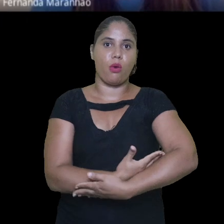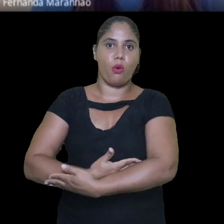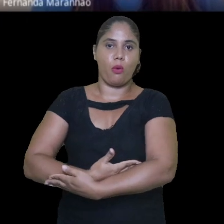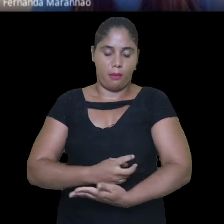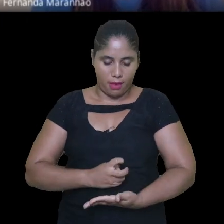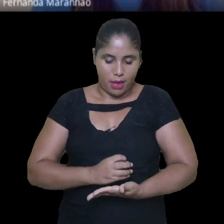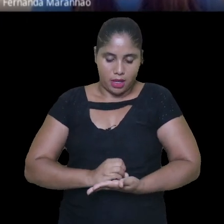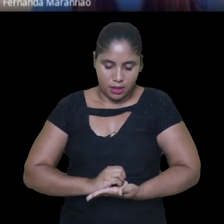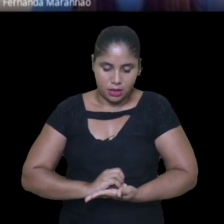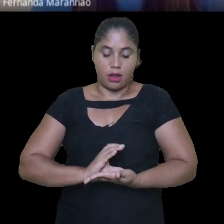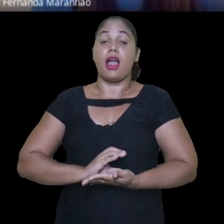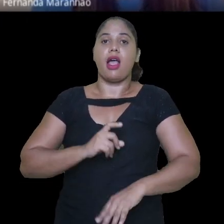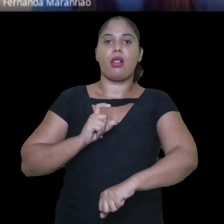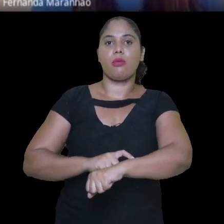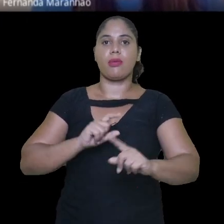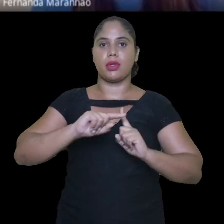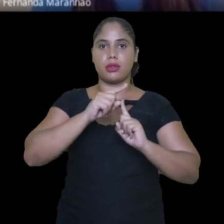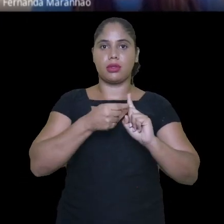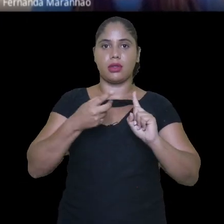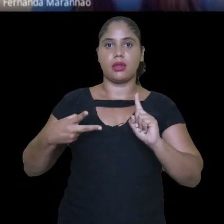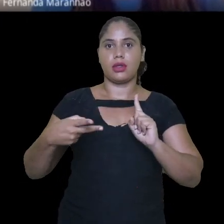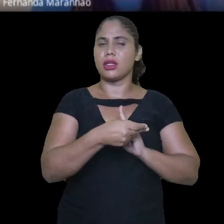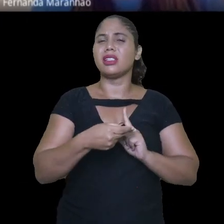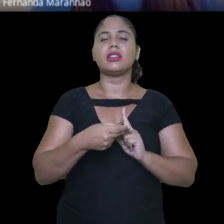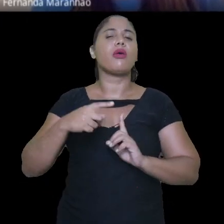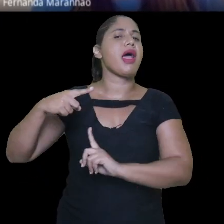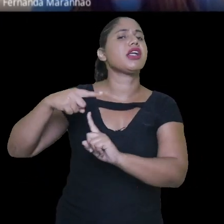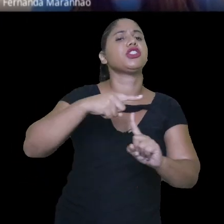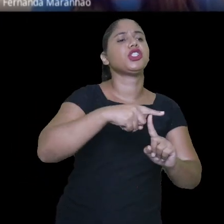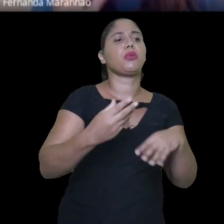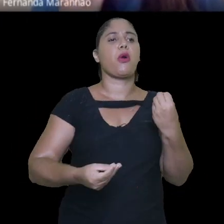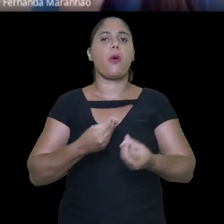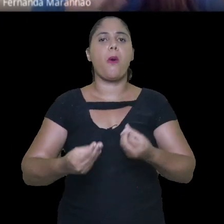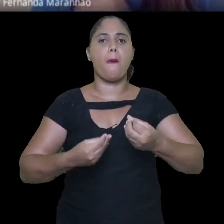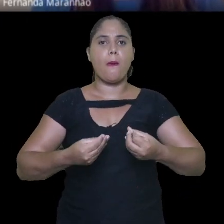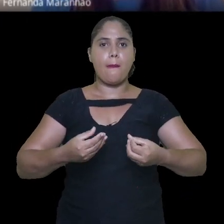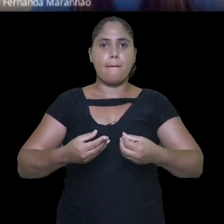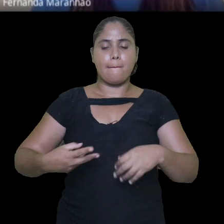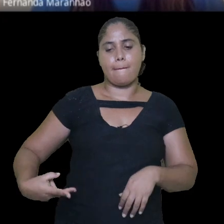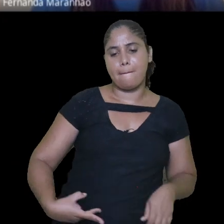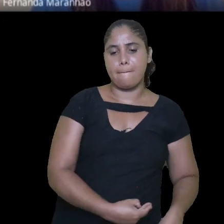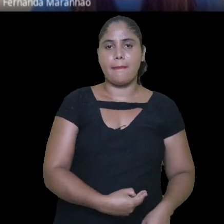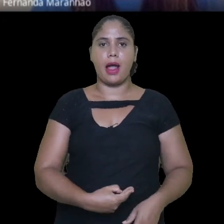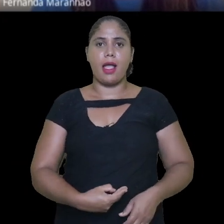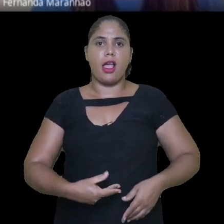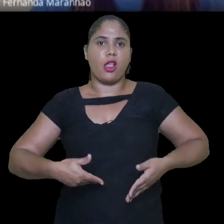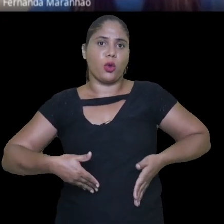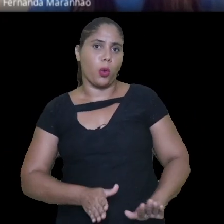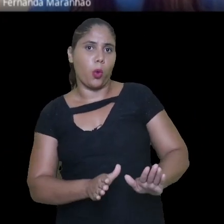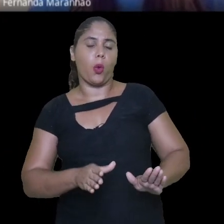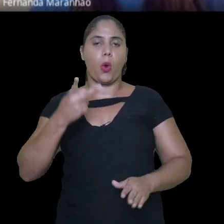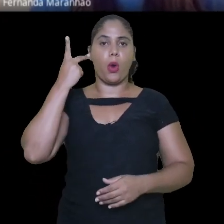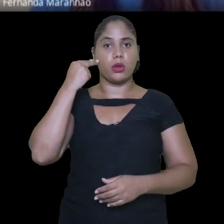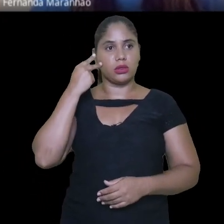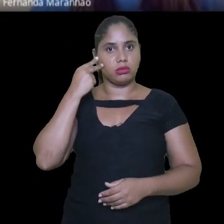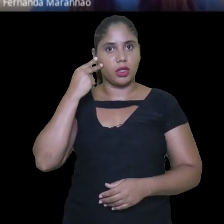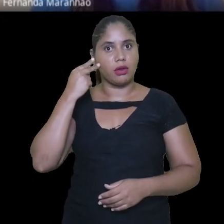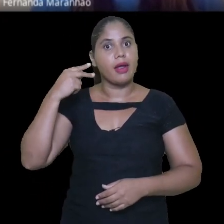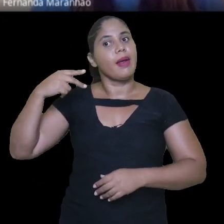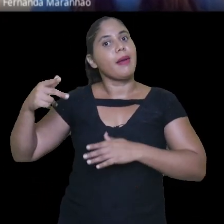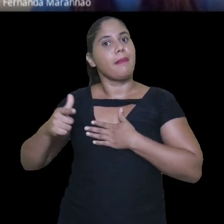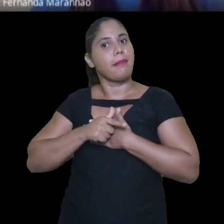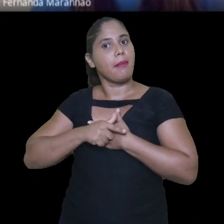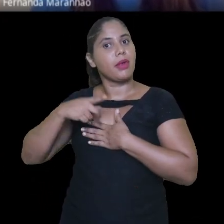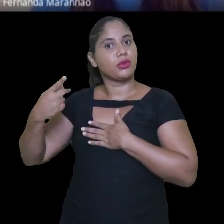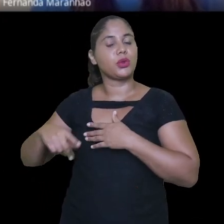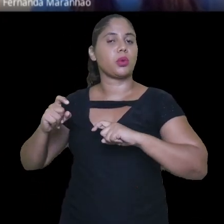gráfico também são utilizados critérios de cardiotocografia eletrônica, mas nós não dispomos, via de regra, da